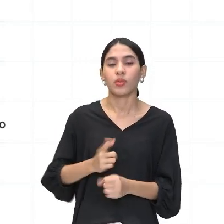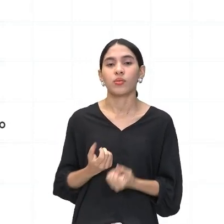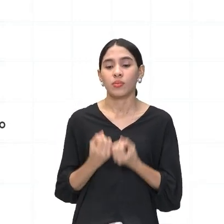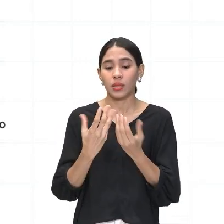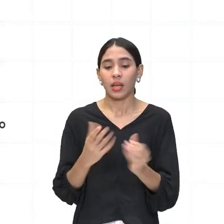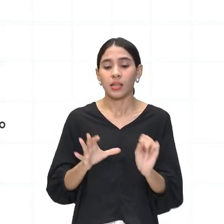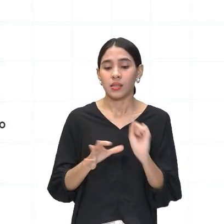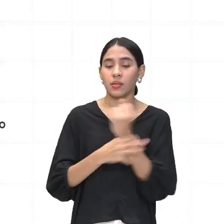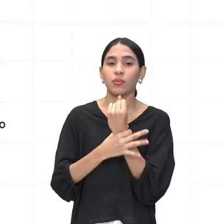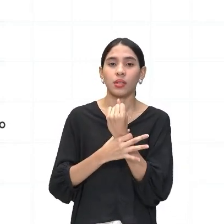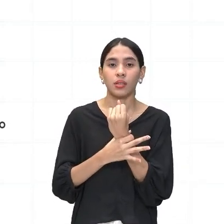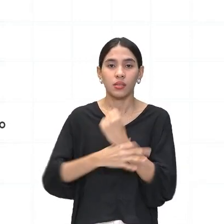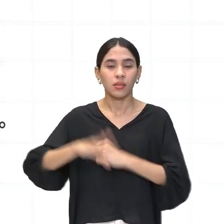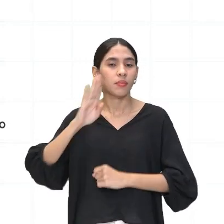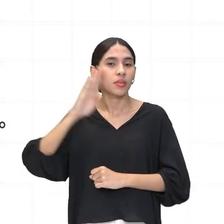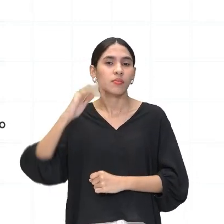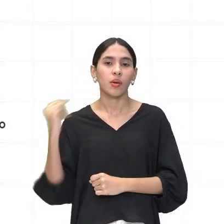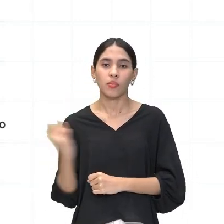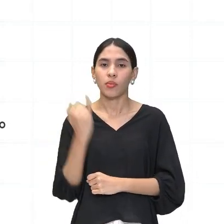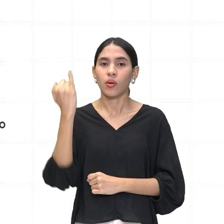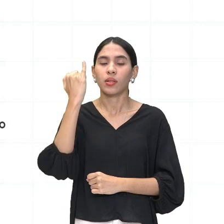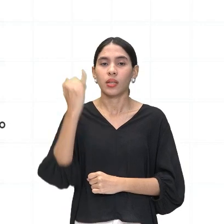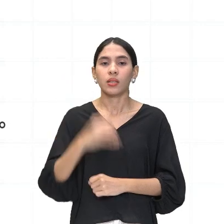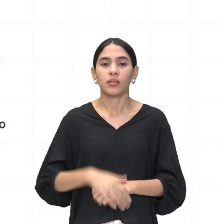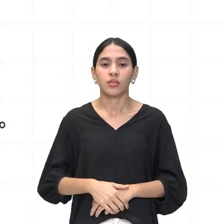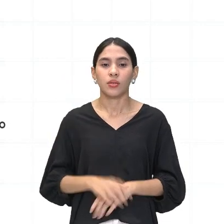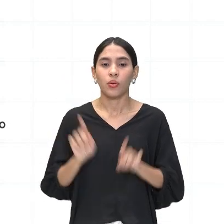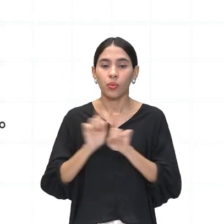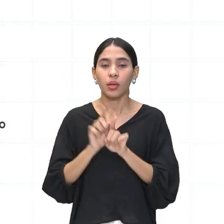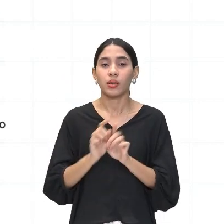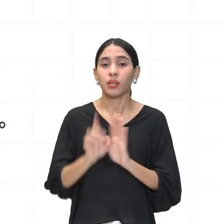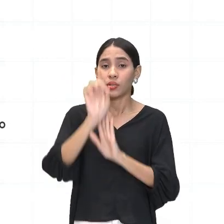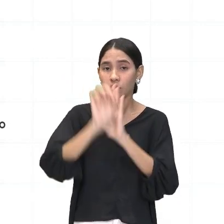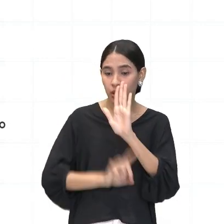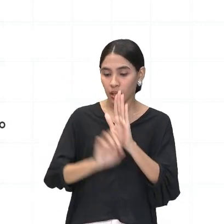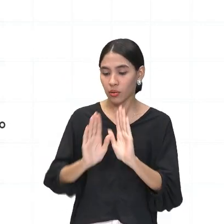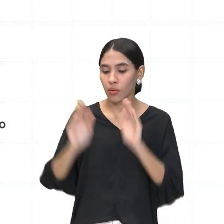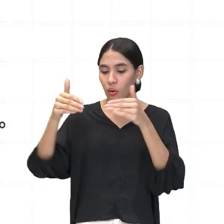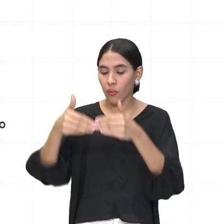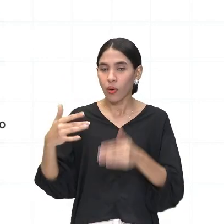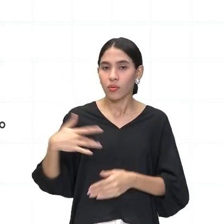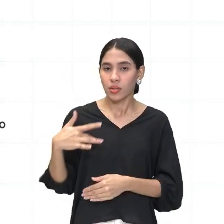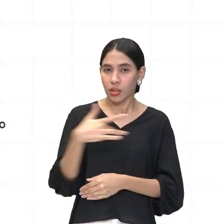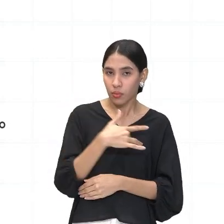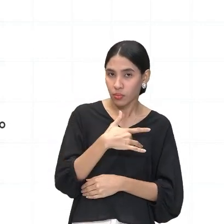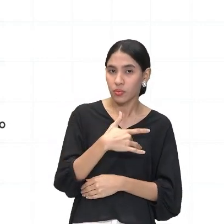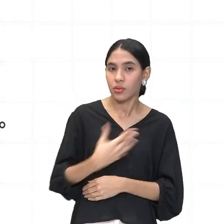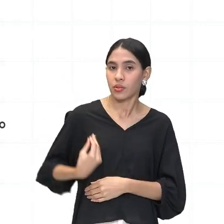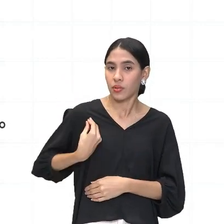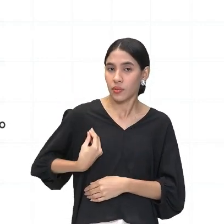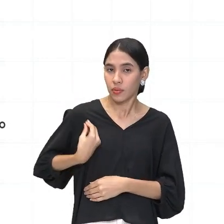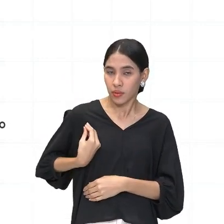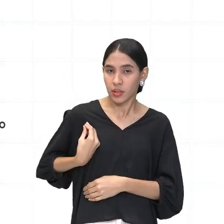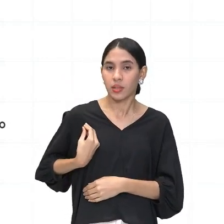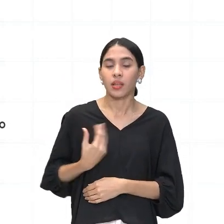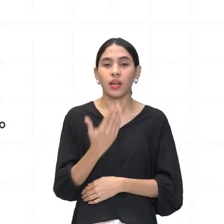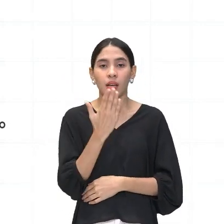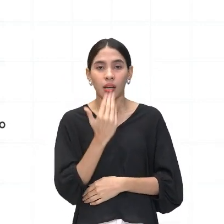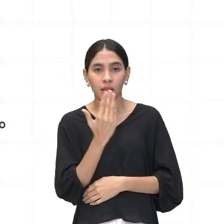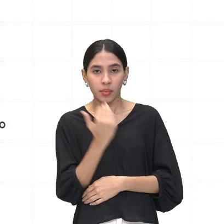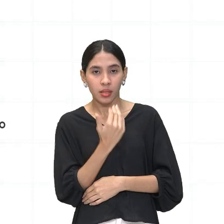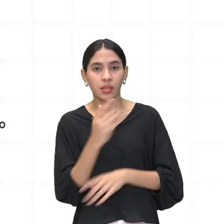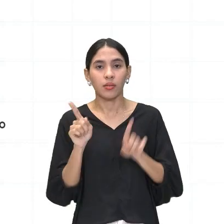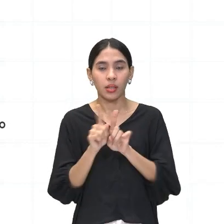com absoluta prioridade a efetivação dos direitos referentes à saúde, à vida, à alimentação